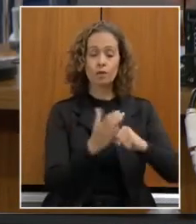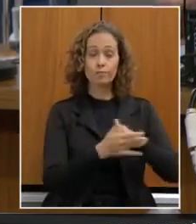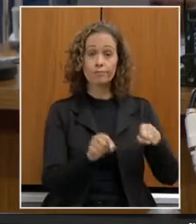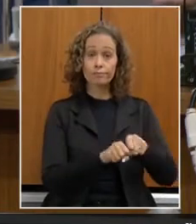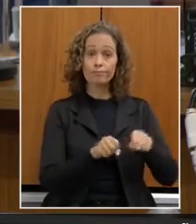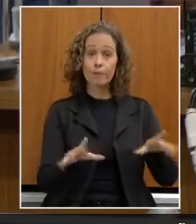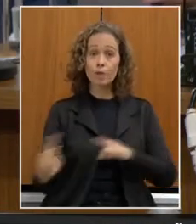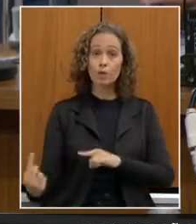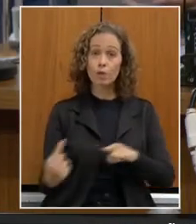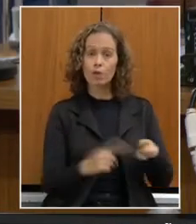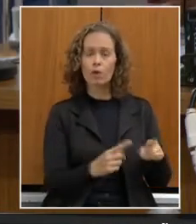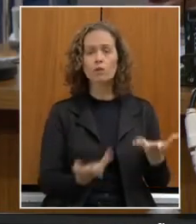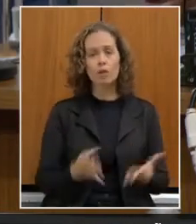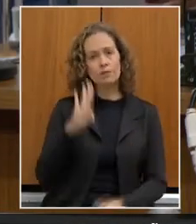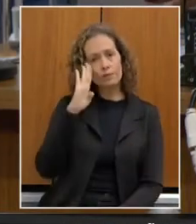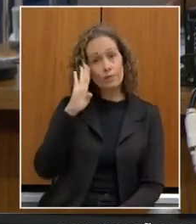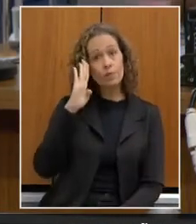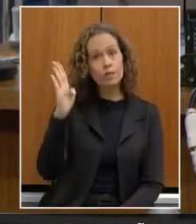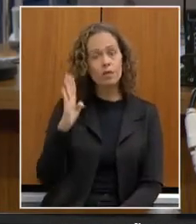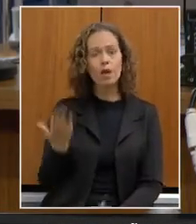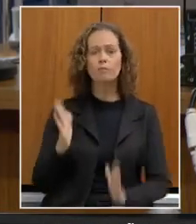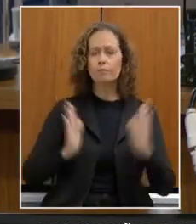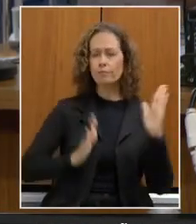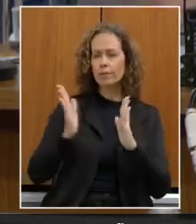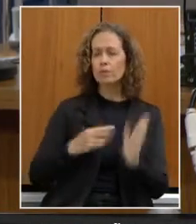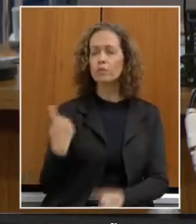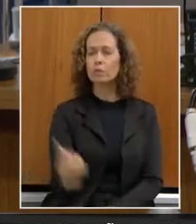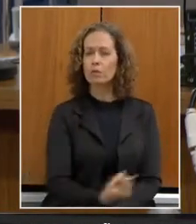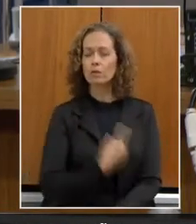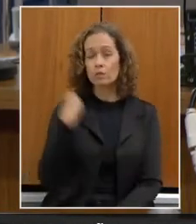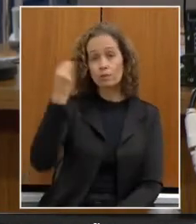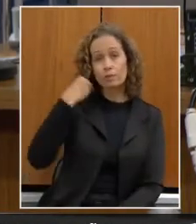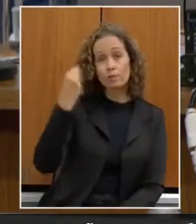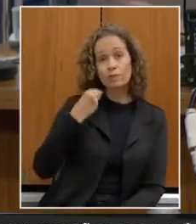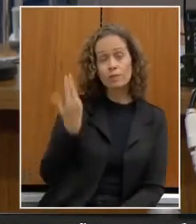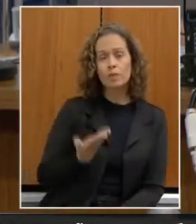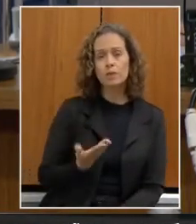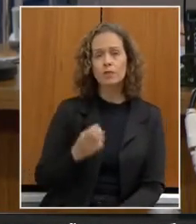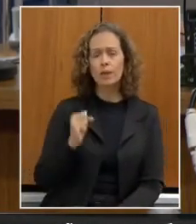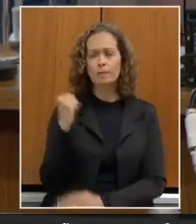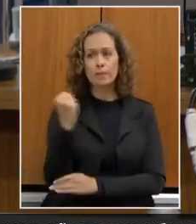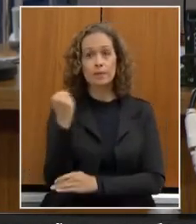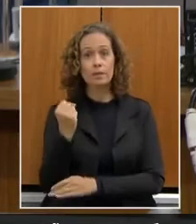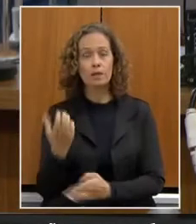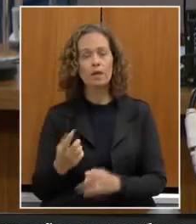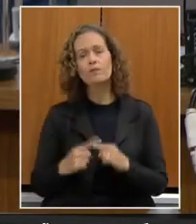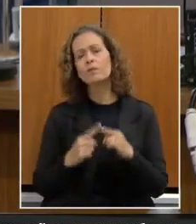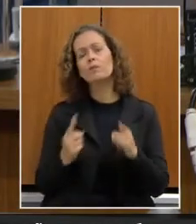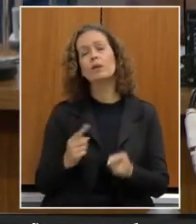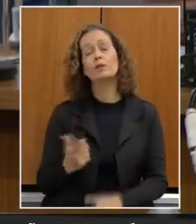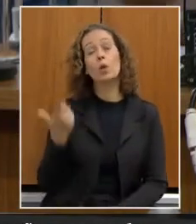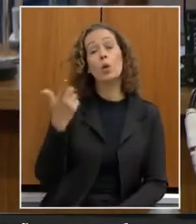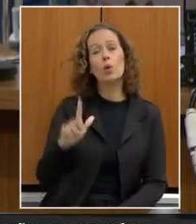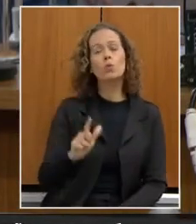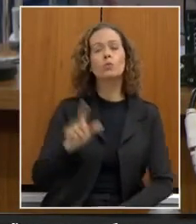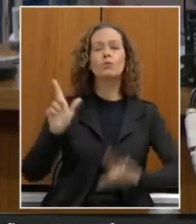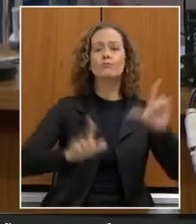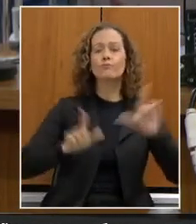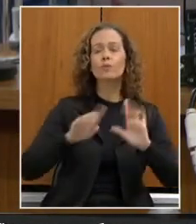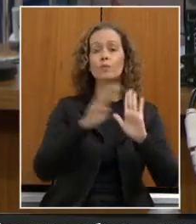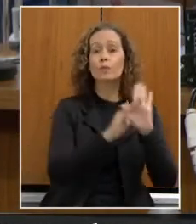essencial que é fundamental pelo momento que a gente está vivendo e sem dúvida que é o ponto mais grave mas outros programas